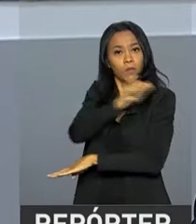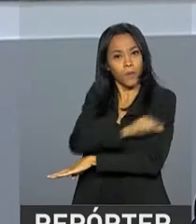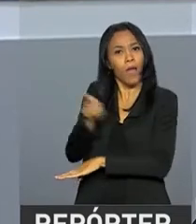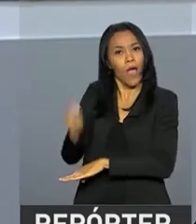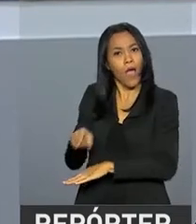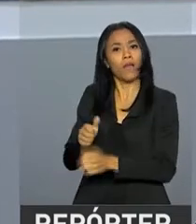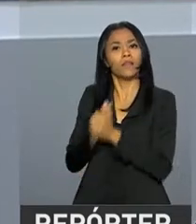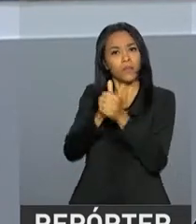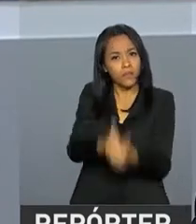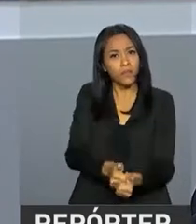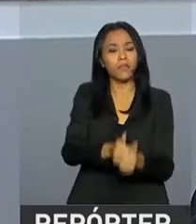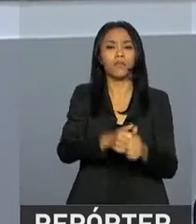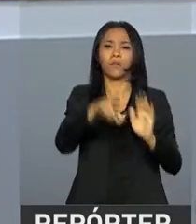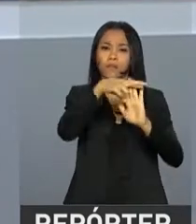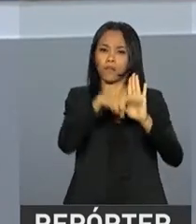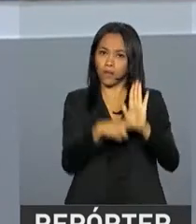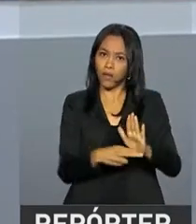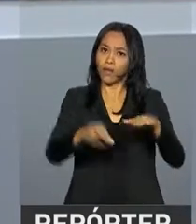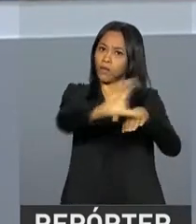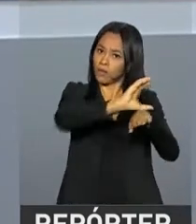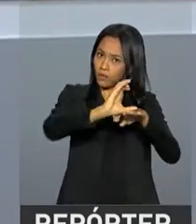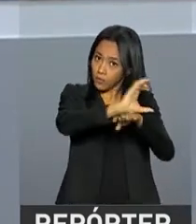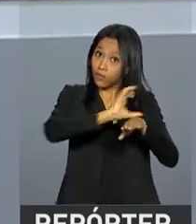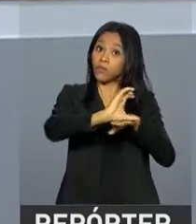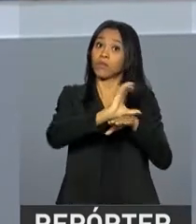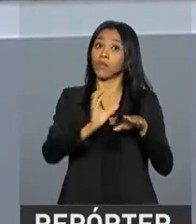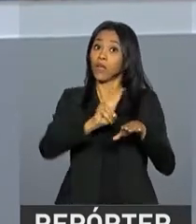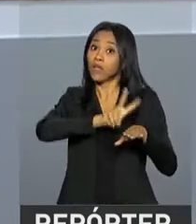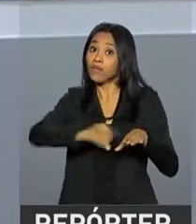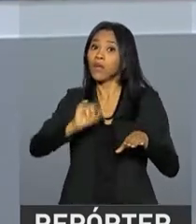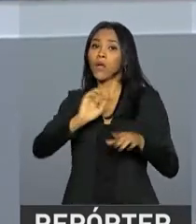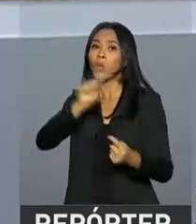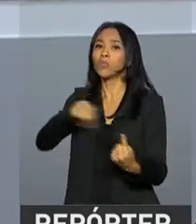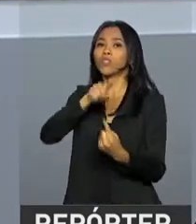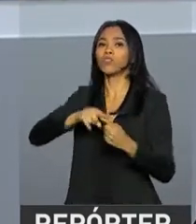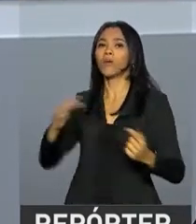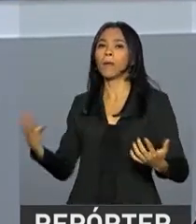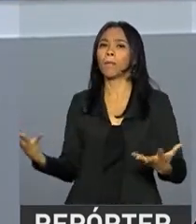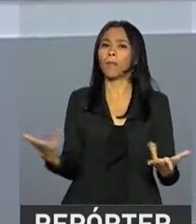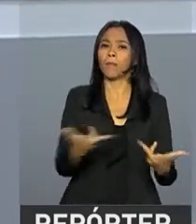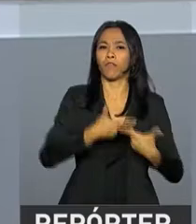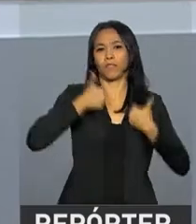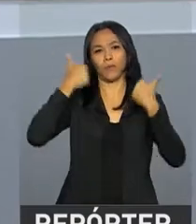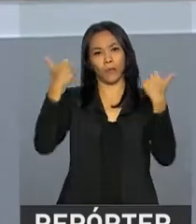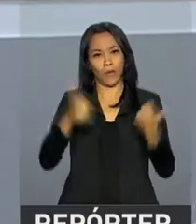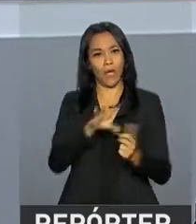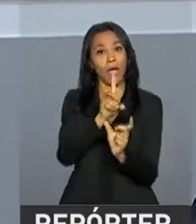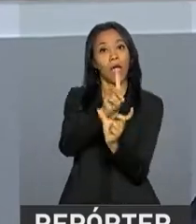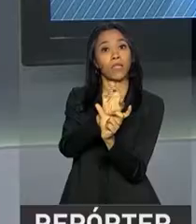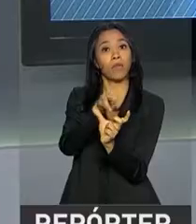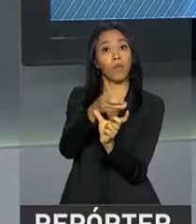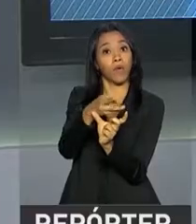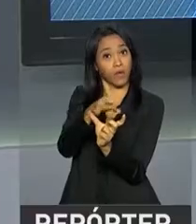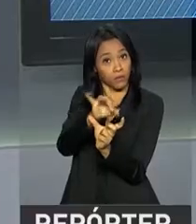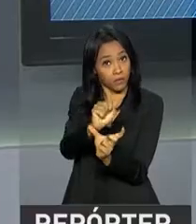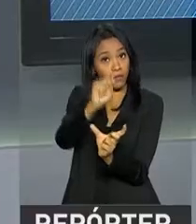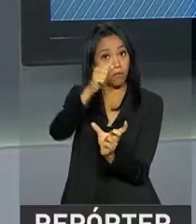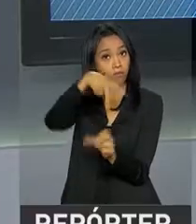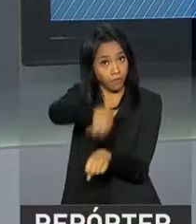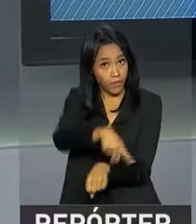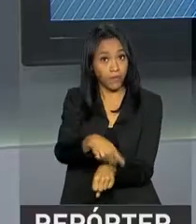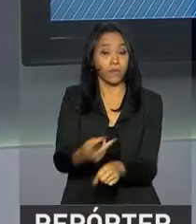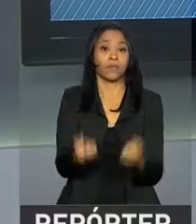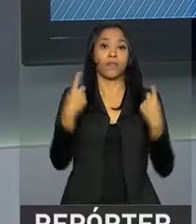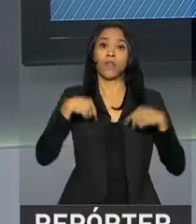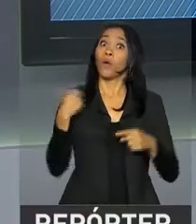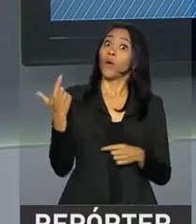o ordenamento jurídico brasileiro e que servirá para aperfeiçoar a democracia em nosso país além do rio de janeiro